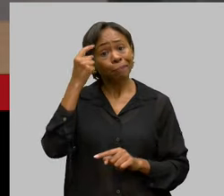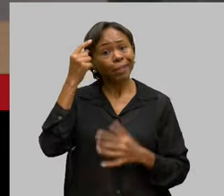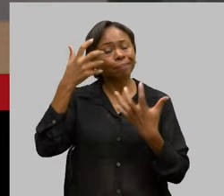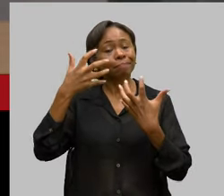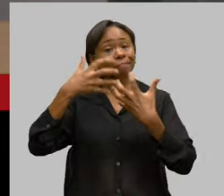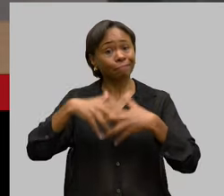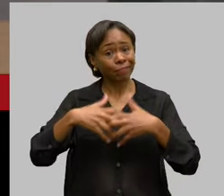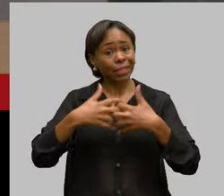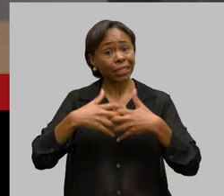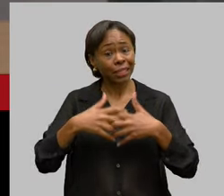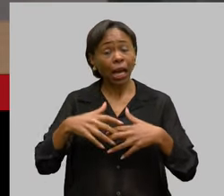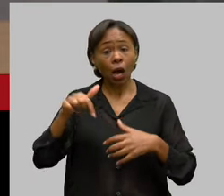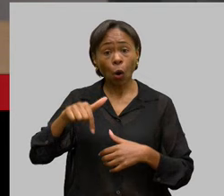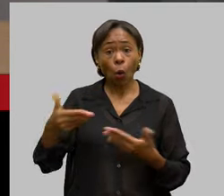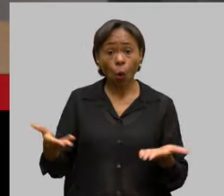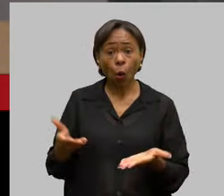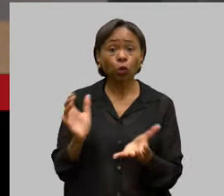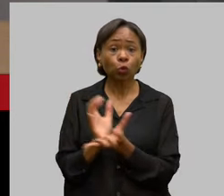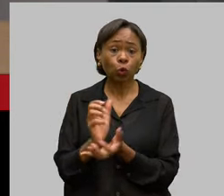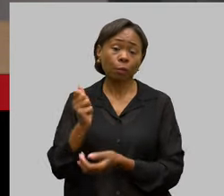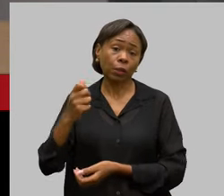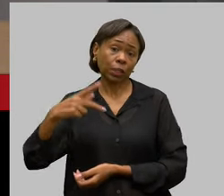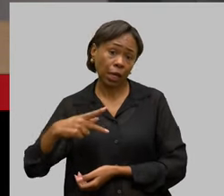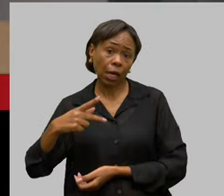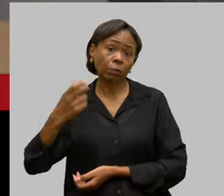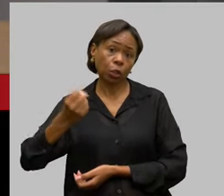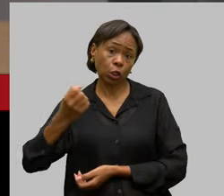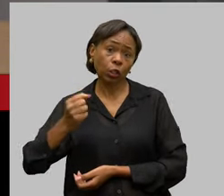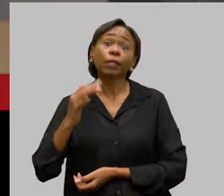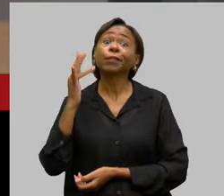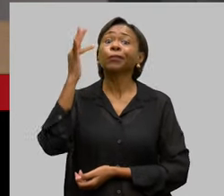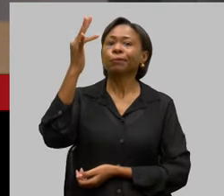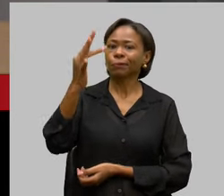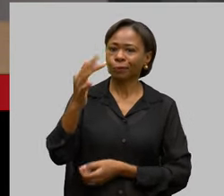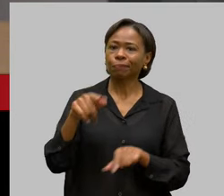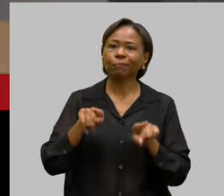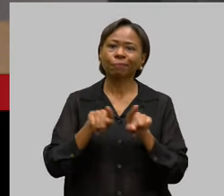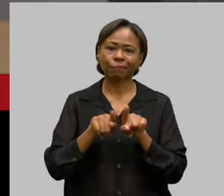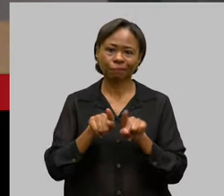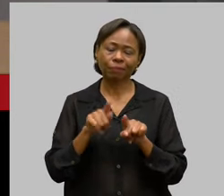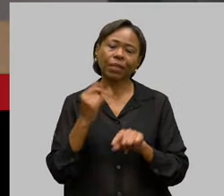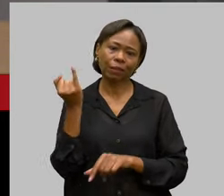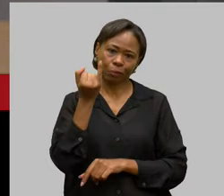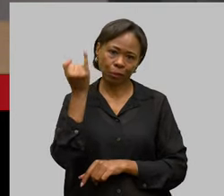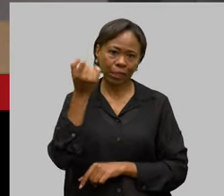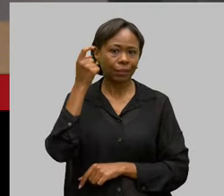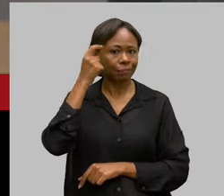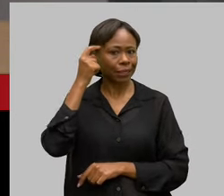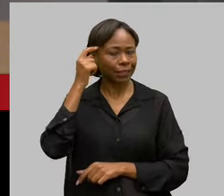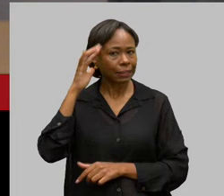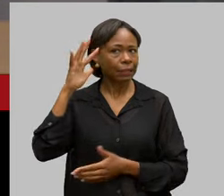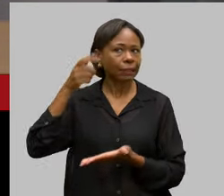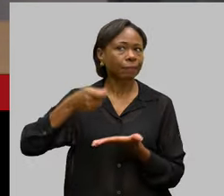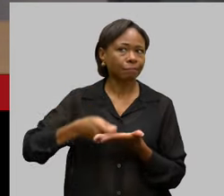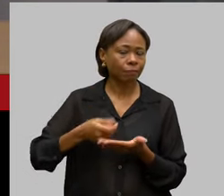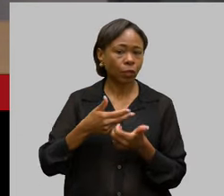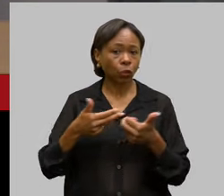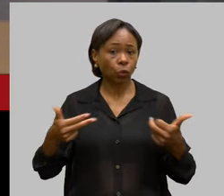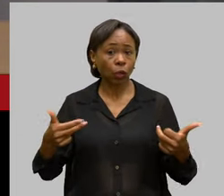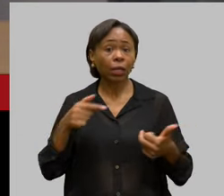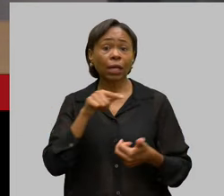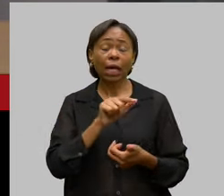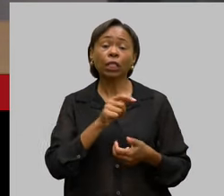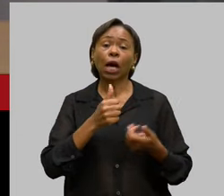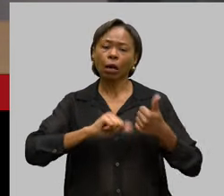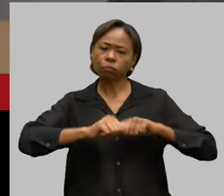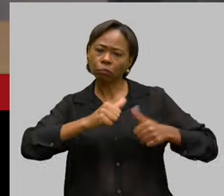nos atuais aposentados e pensionistas mas nos futuros também né é importante que a gente tenha essas medidas e como eu comentei a ciência aial está aqui para